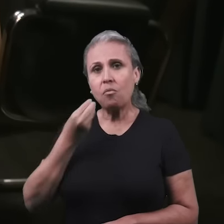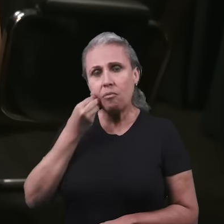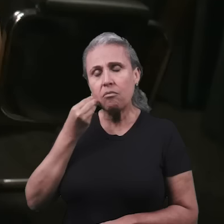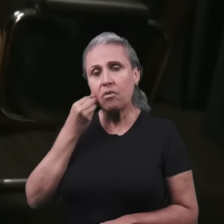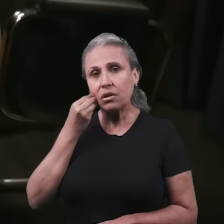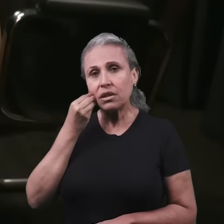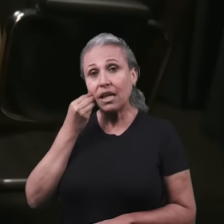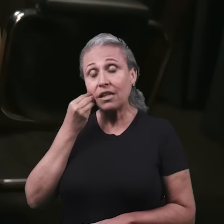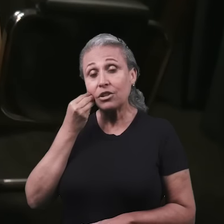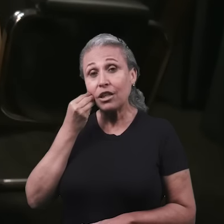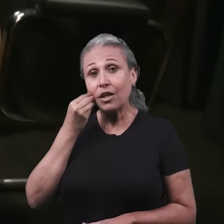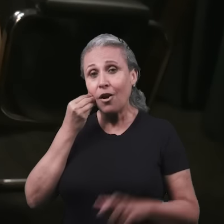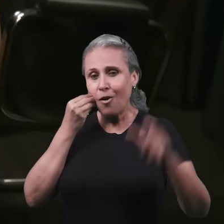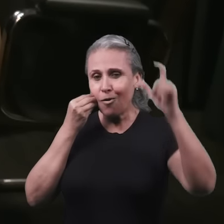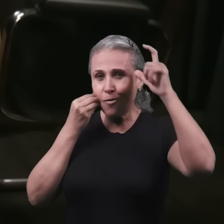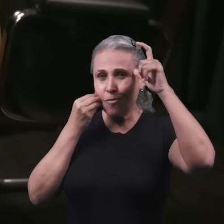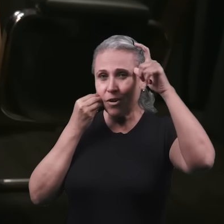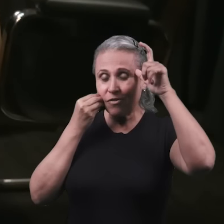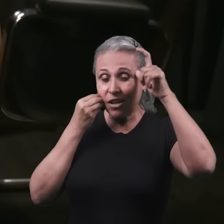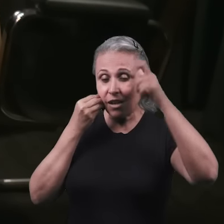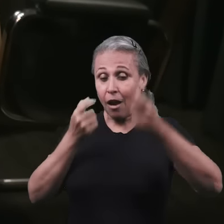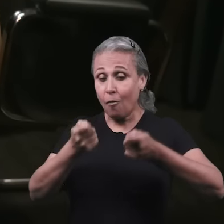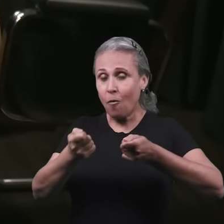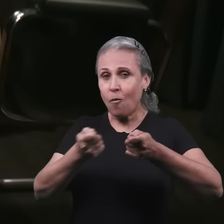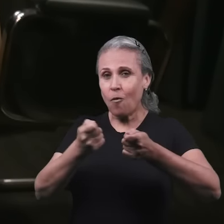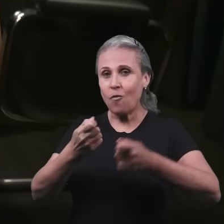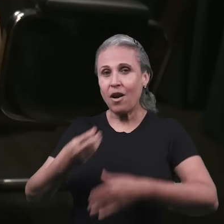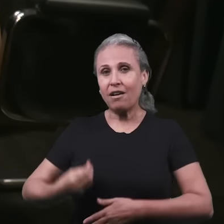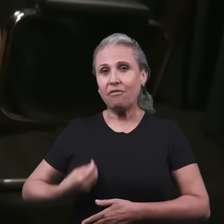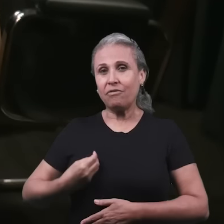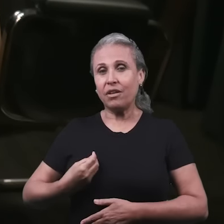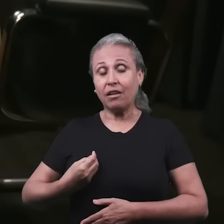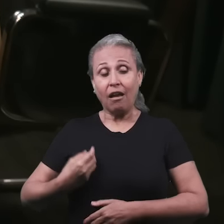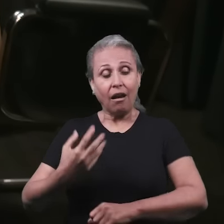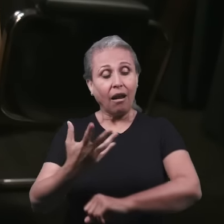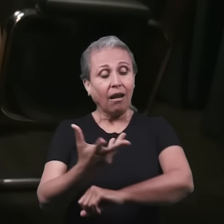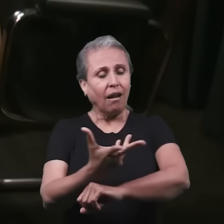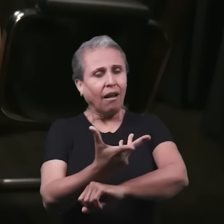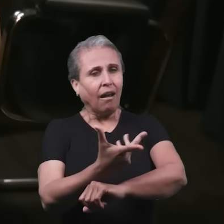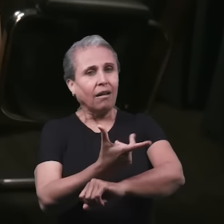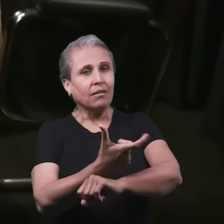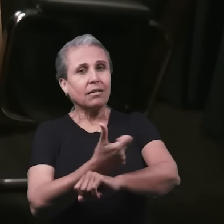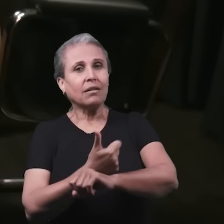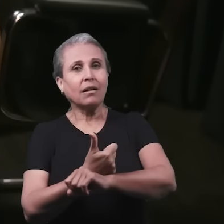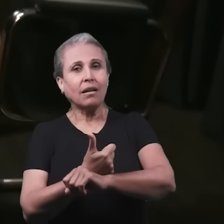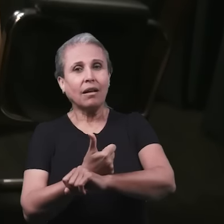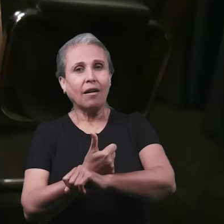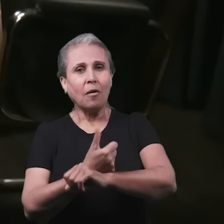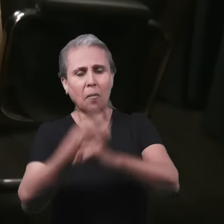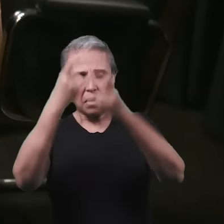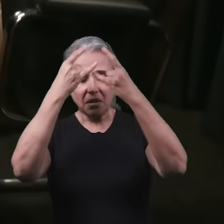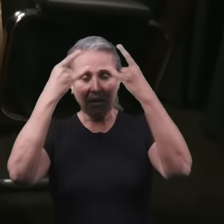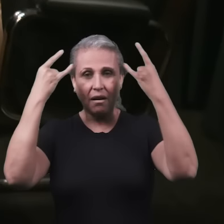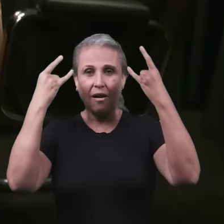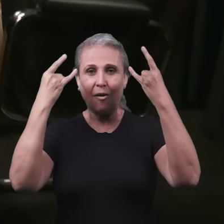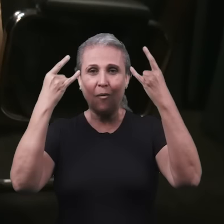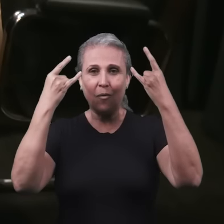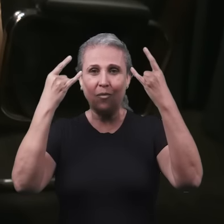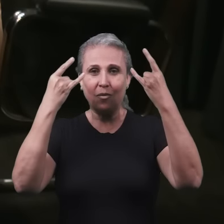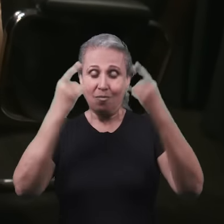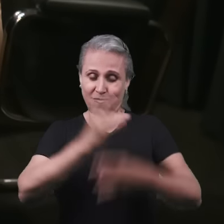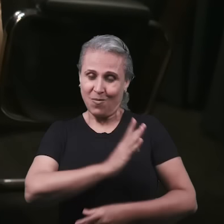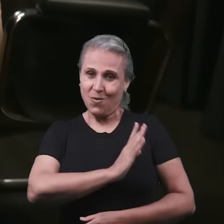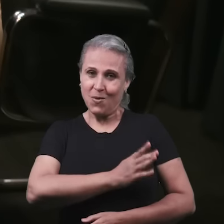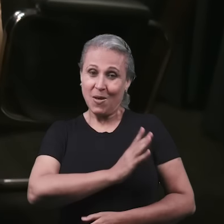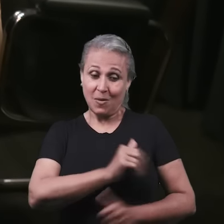acaba dominado pelos interesses dessa vida, acaba dominado por aquilo onde está o seu coração. E com